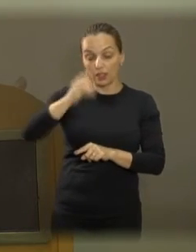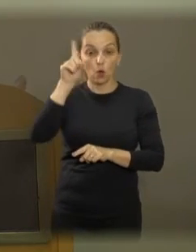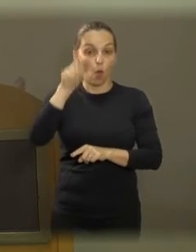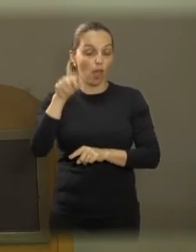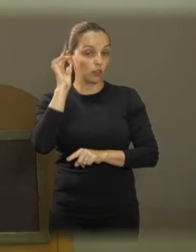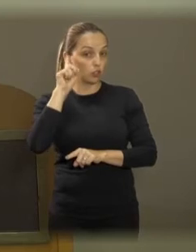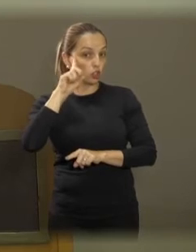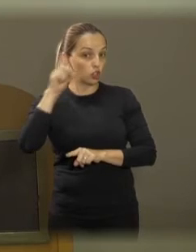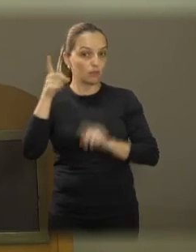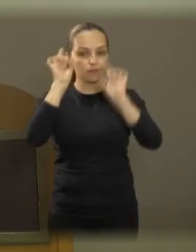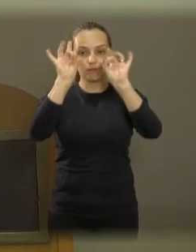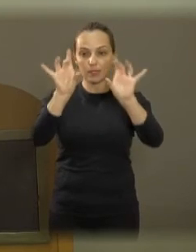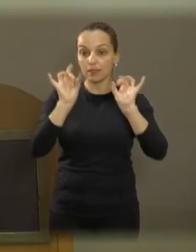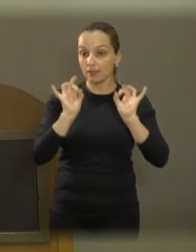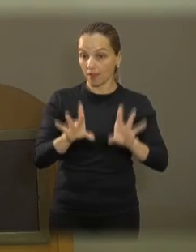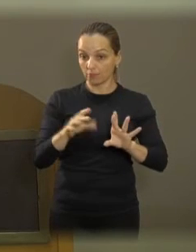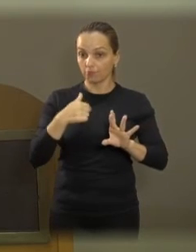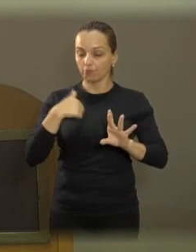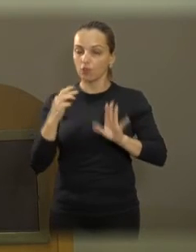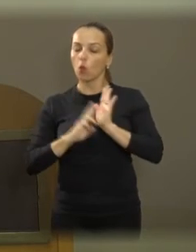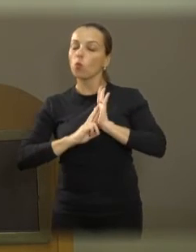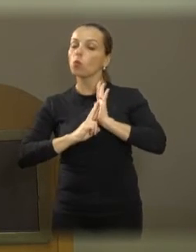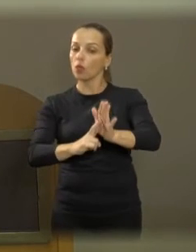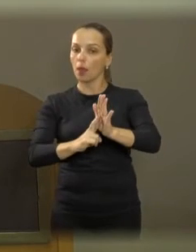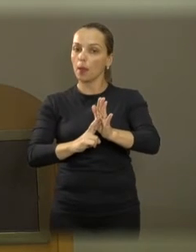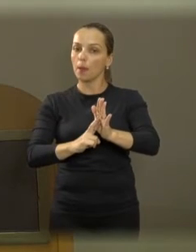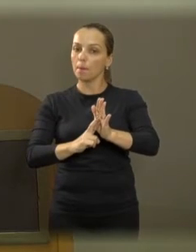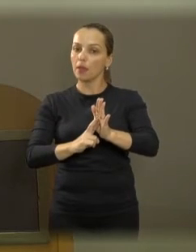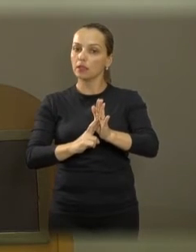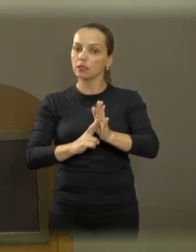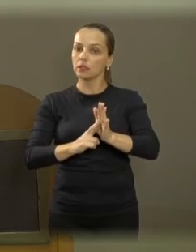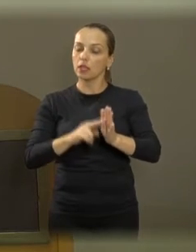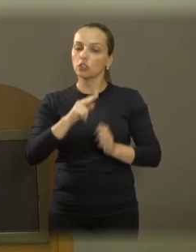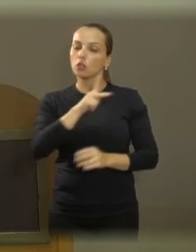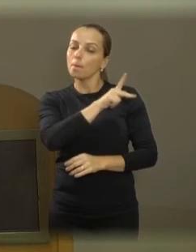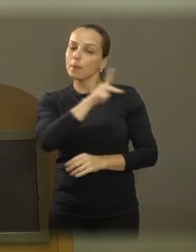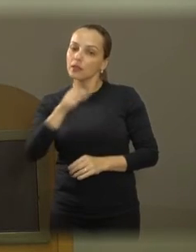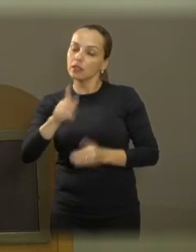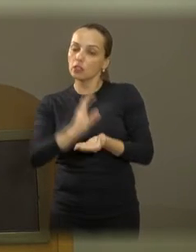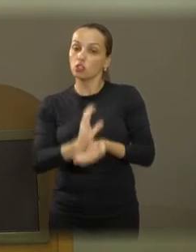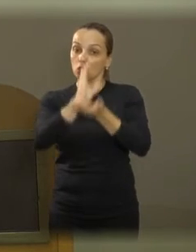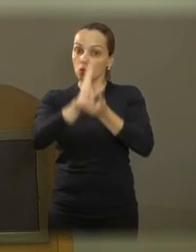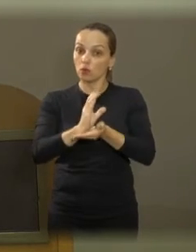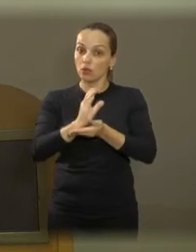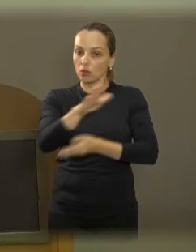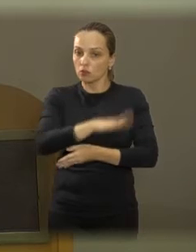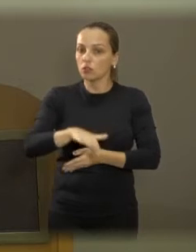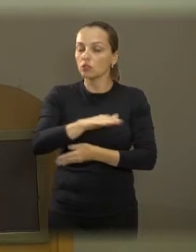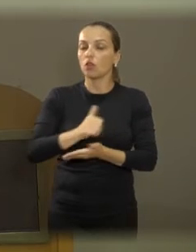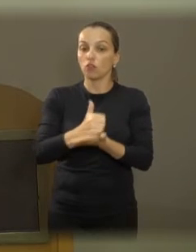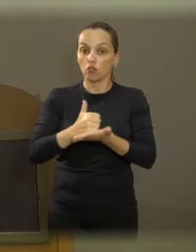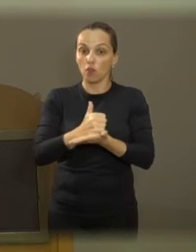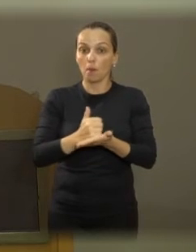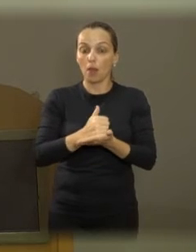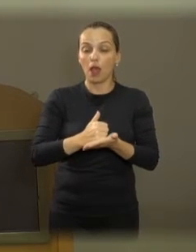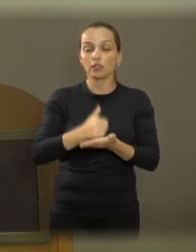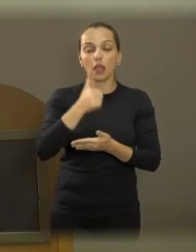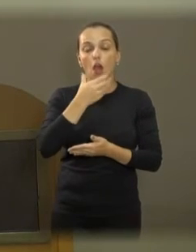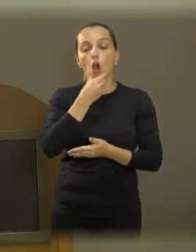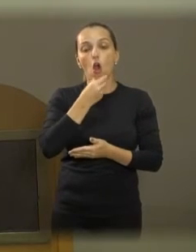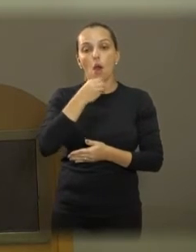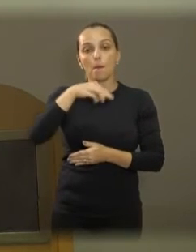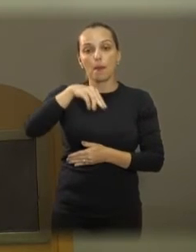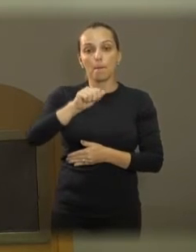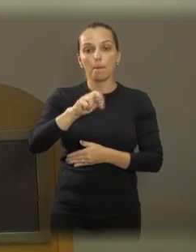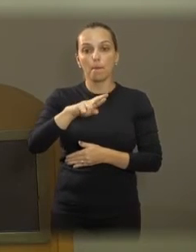Eu estou aqui representando o presidente do Conselho de Farmácia, o Dr. Marcos Machado. Por compromissos